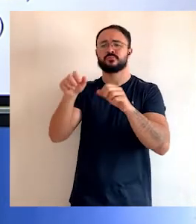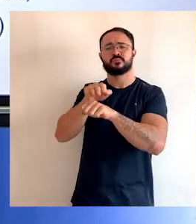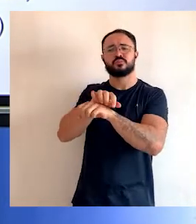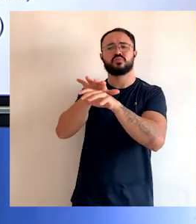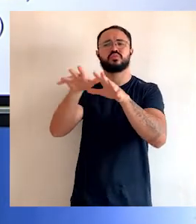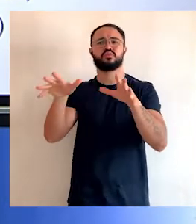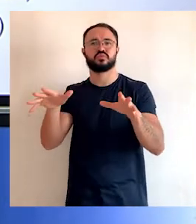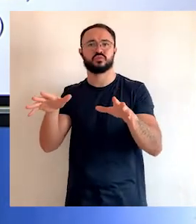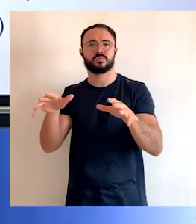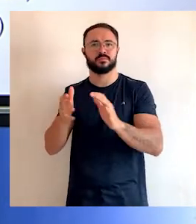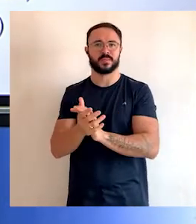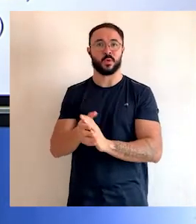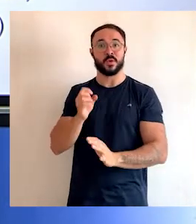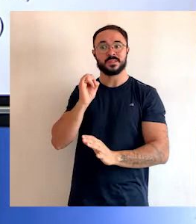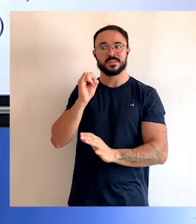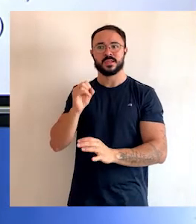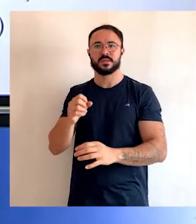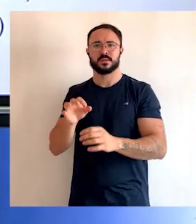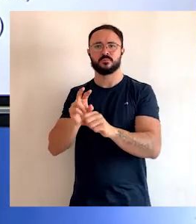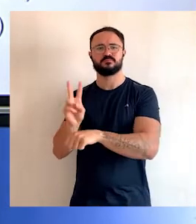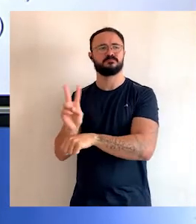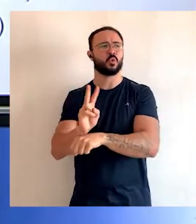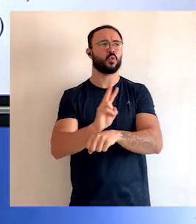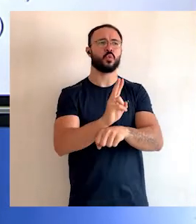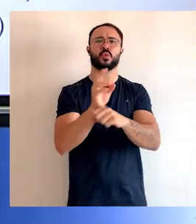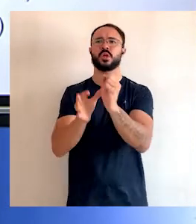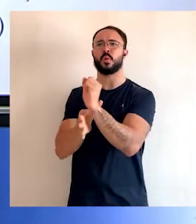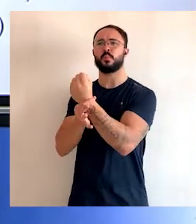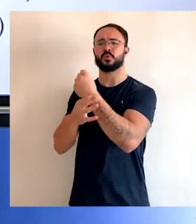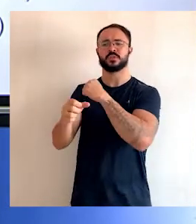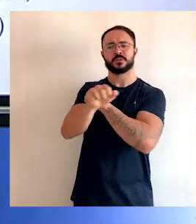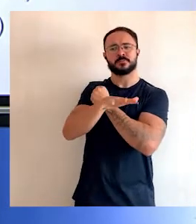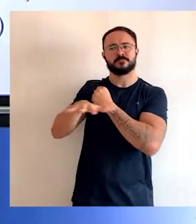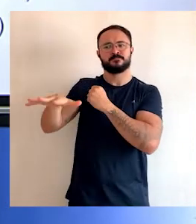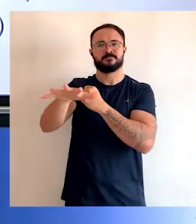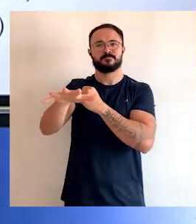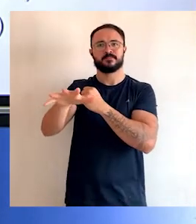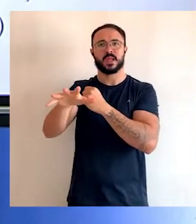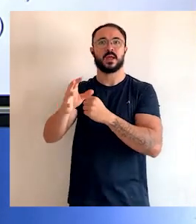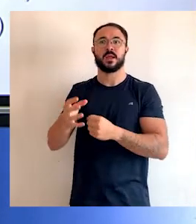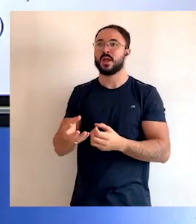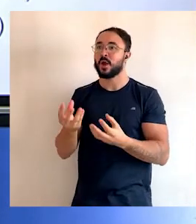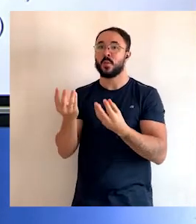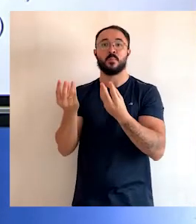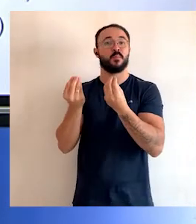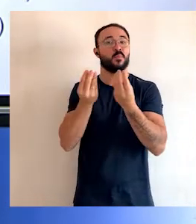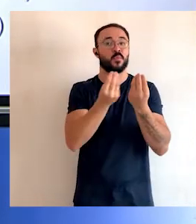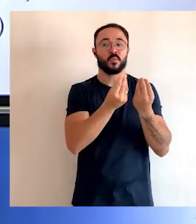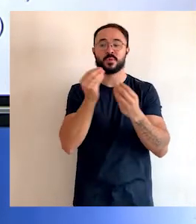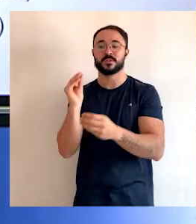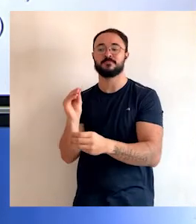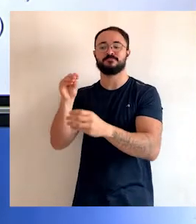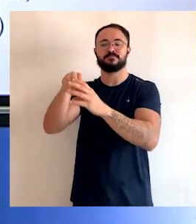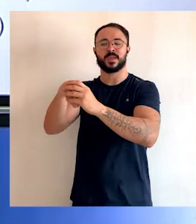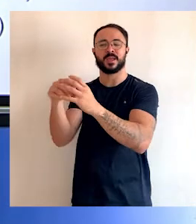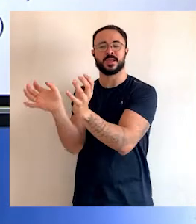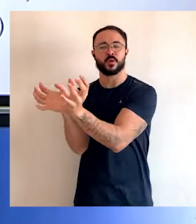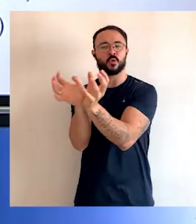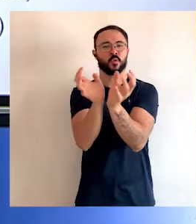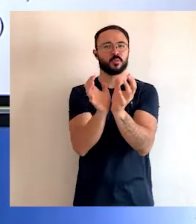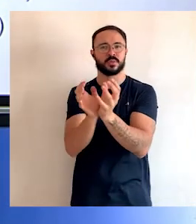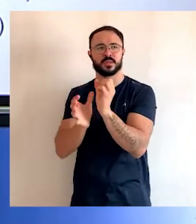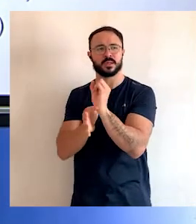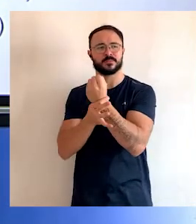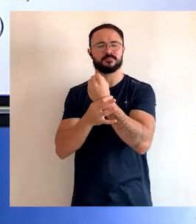outras espécies que ali vivem. Então, campanhas são feitas, algumas publicidades são